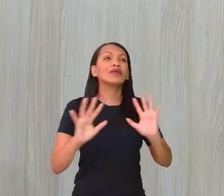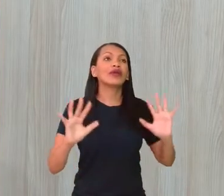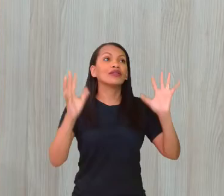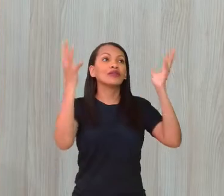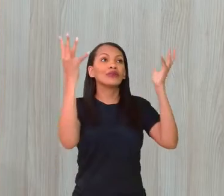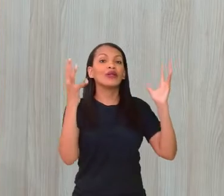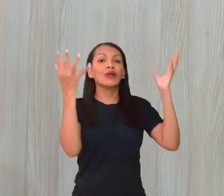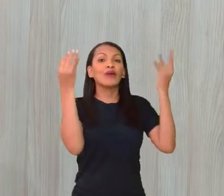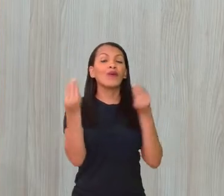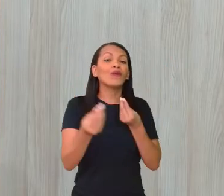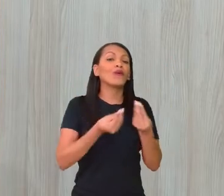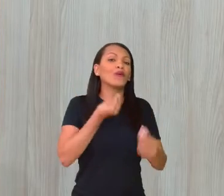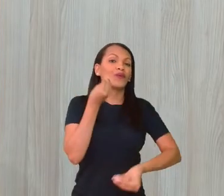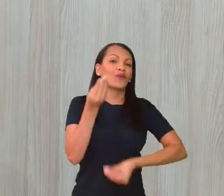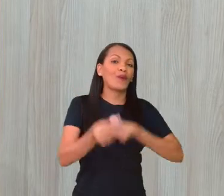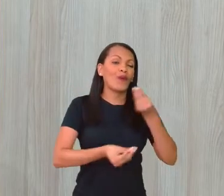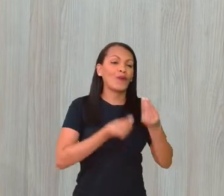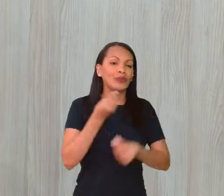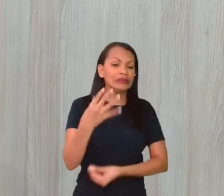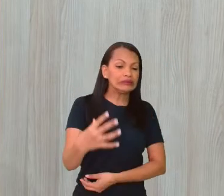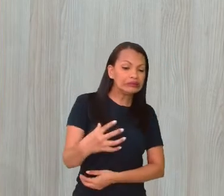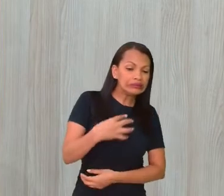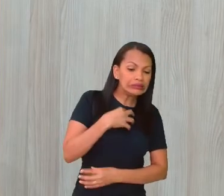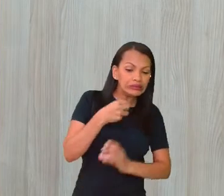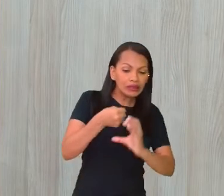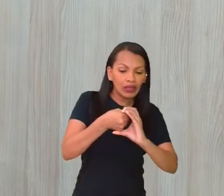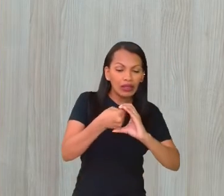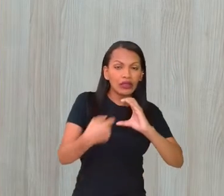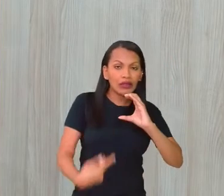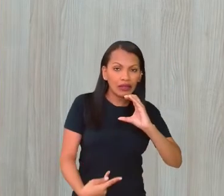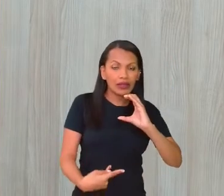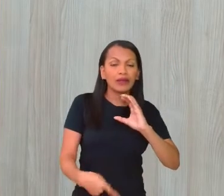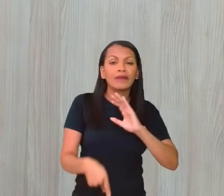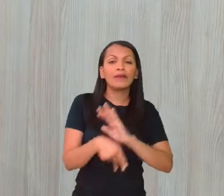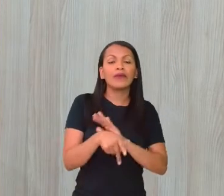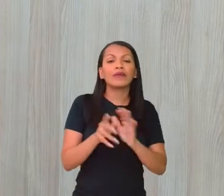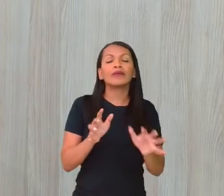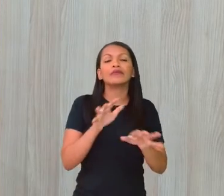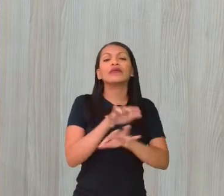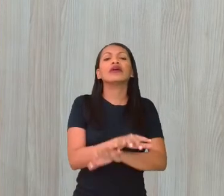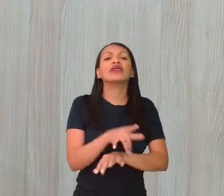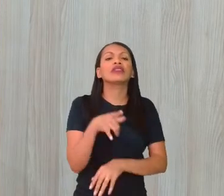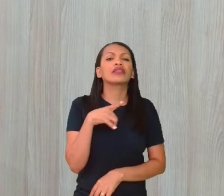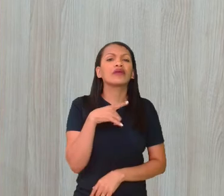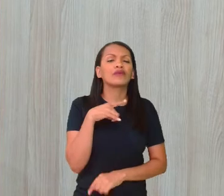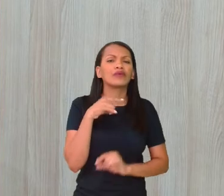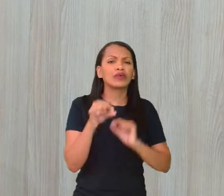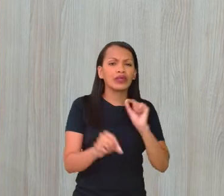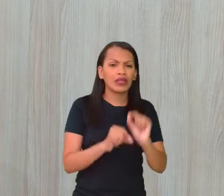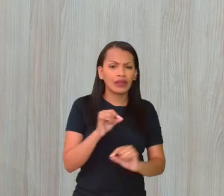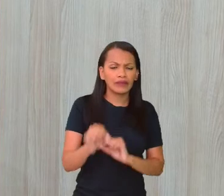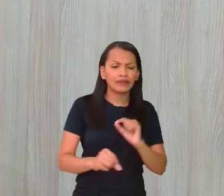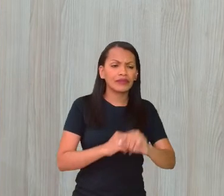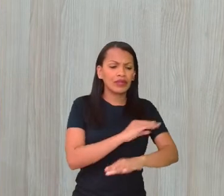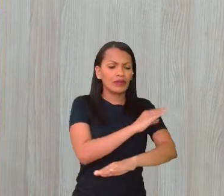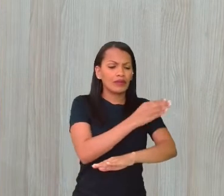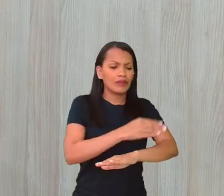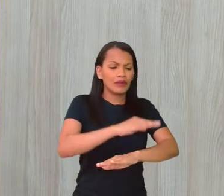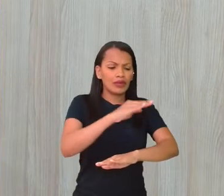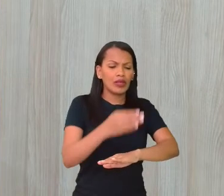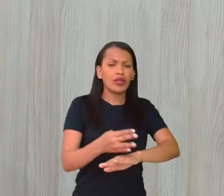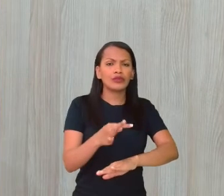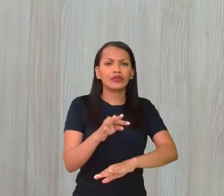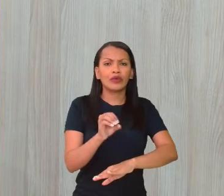climática, né? Como é que isso vai afetar na característica deste bioma? Tem a questão da barreira topográfica?